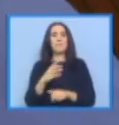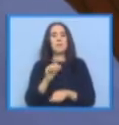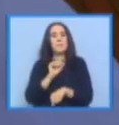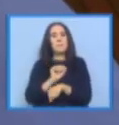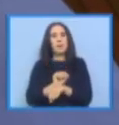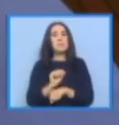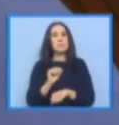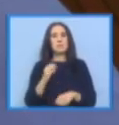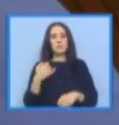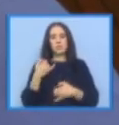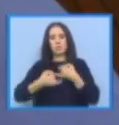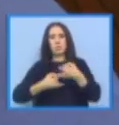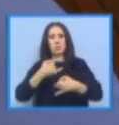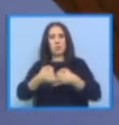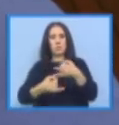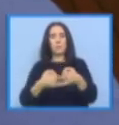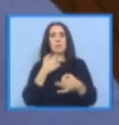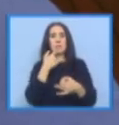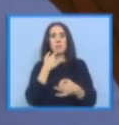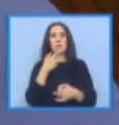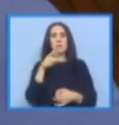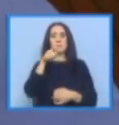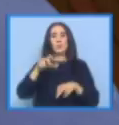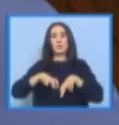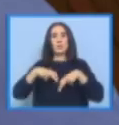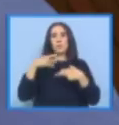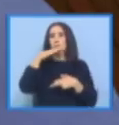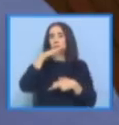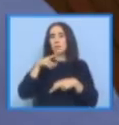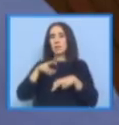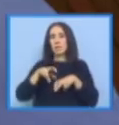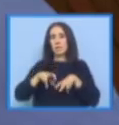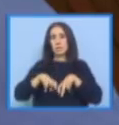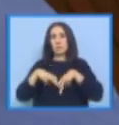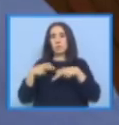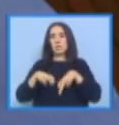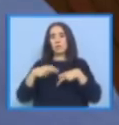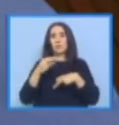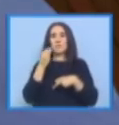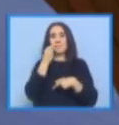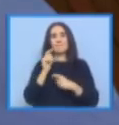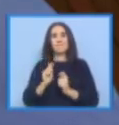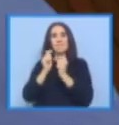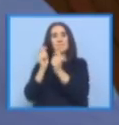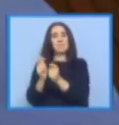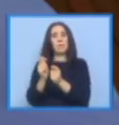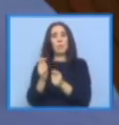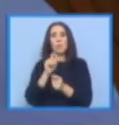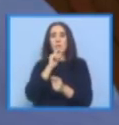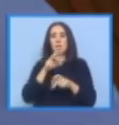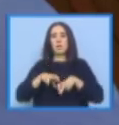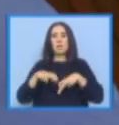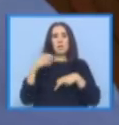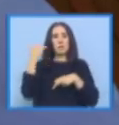armadilhas geracionais, ou seja, os ricos que vêm de famílias ricos serão, ou grandes potencialidades de serem